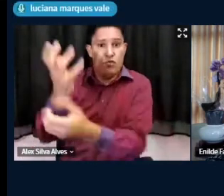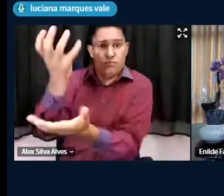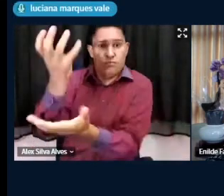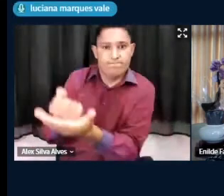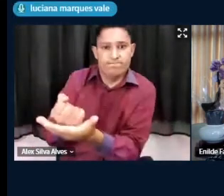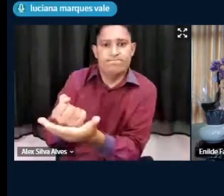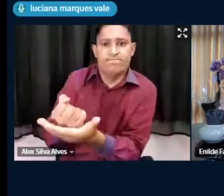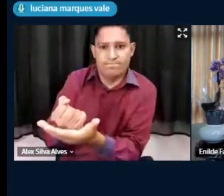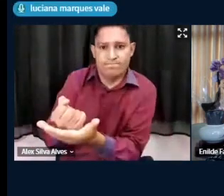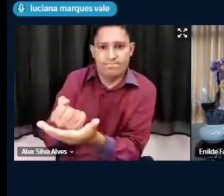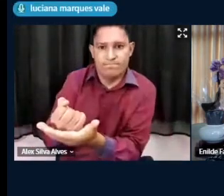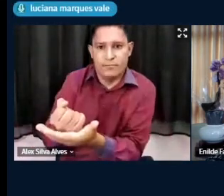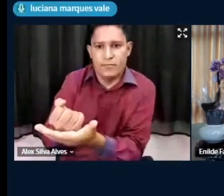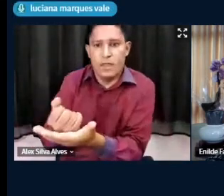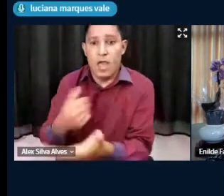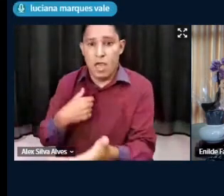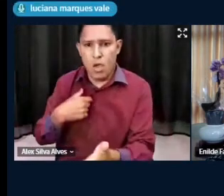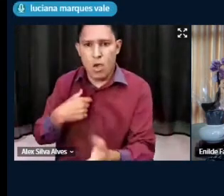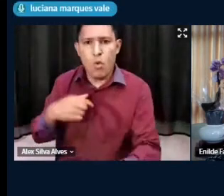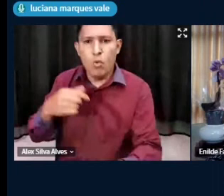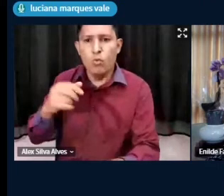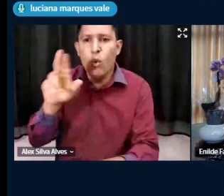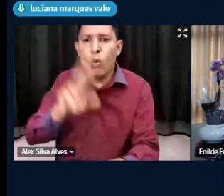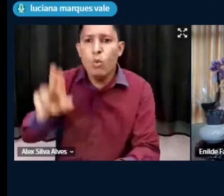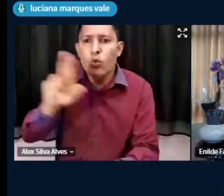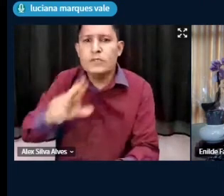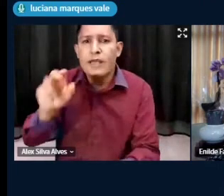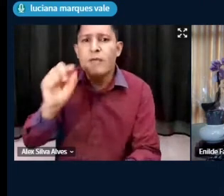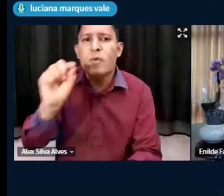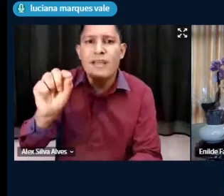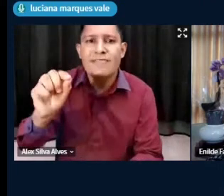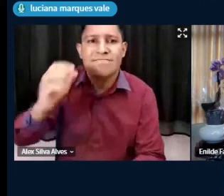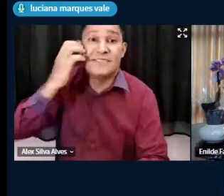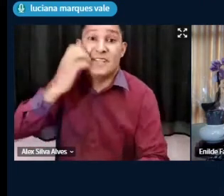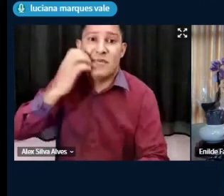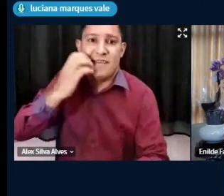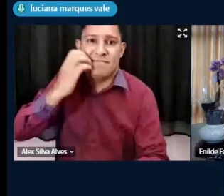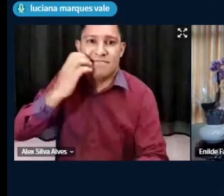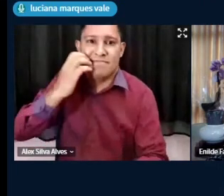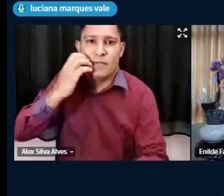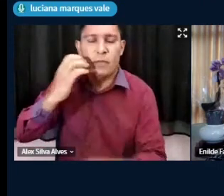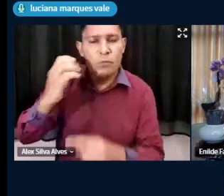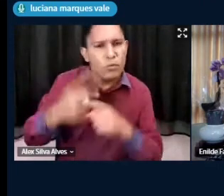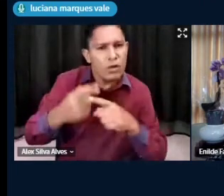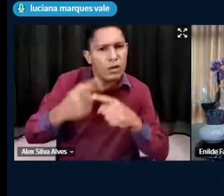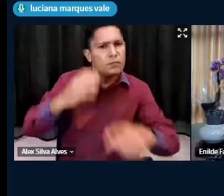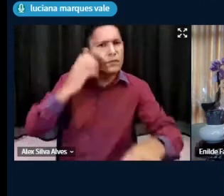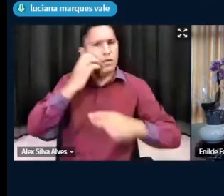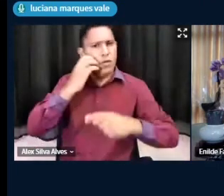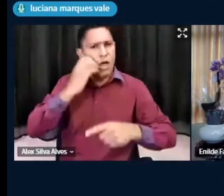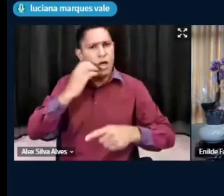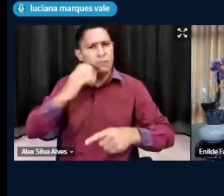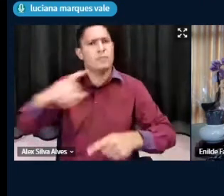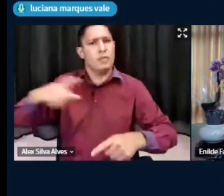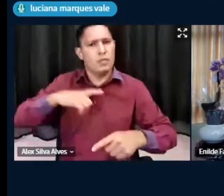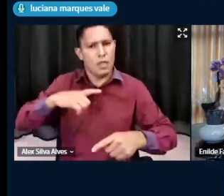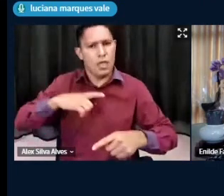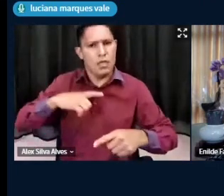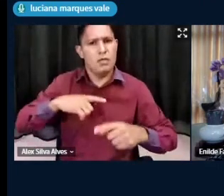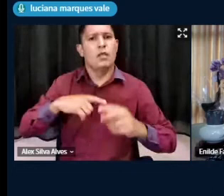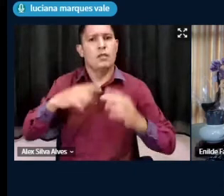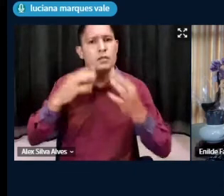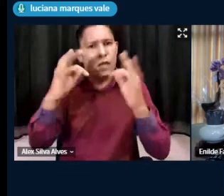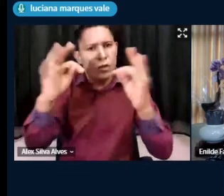Eles foram registrados em vídeos por ser uma forma mais adequada de registrar a língua de